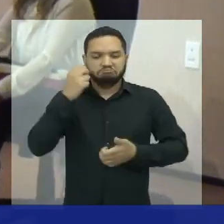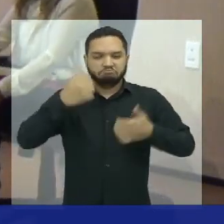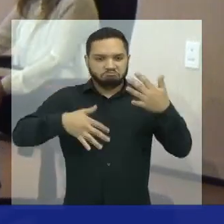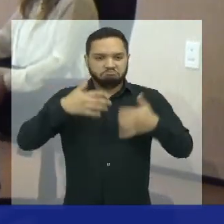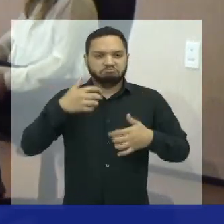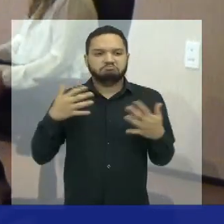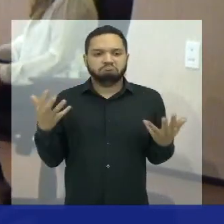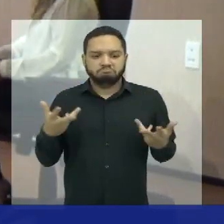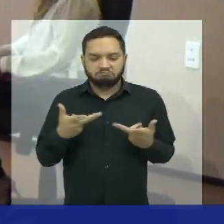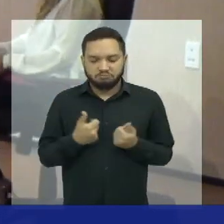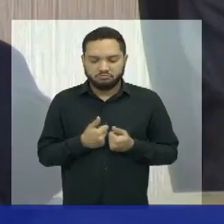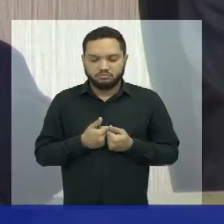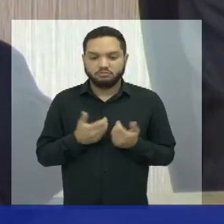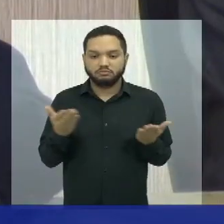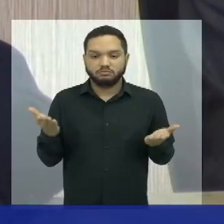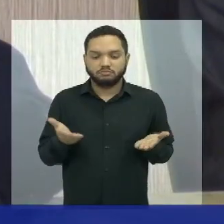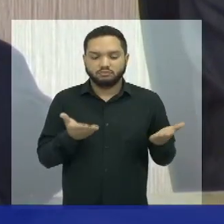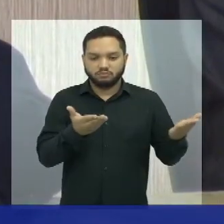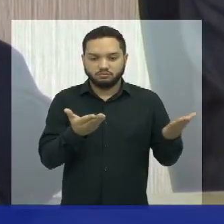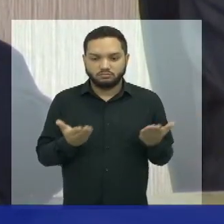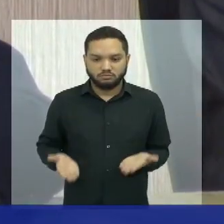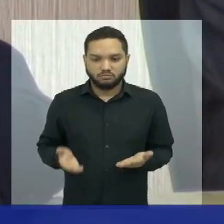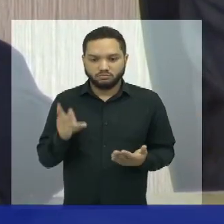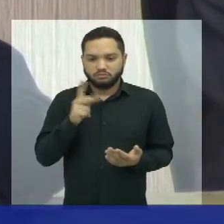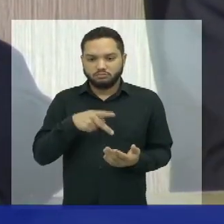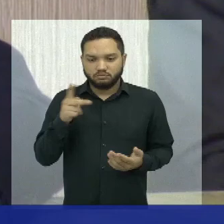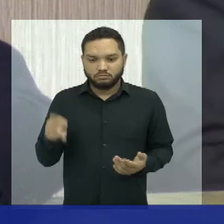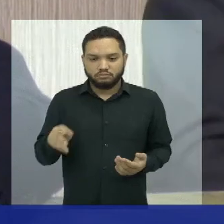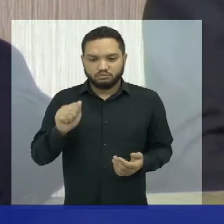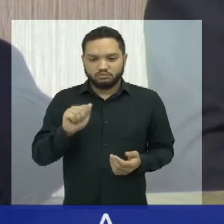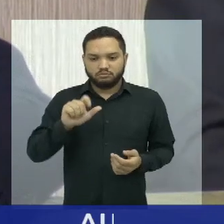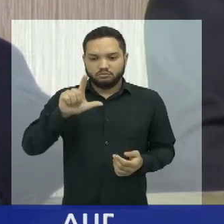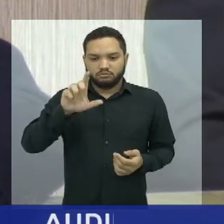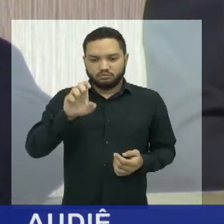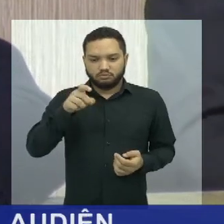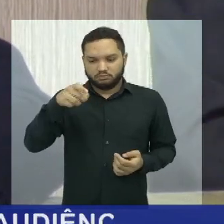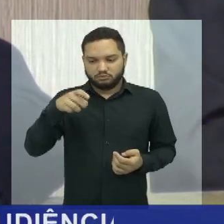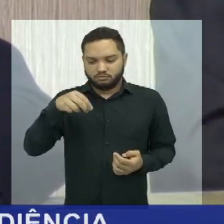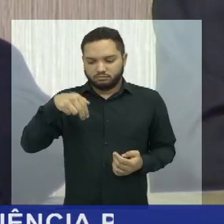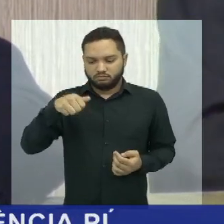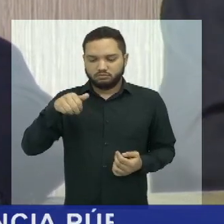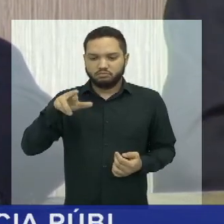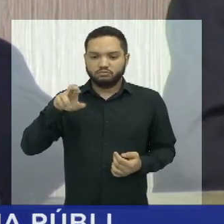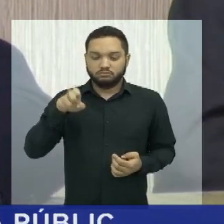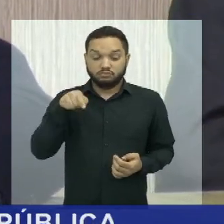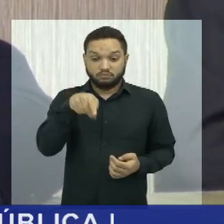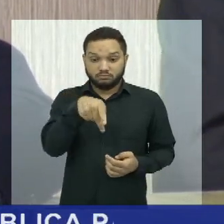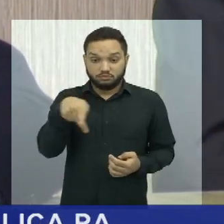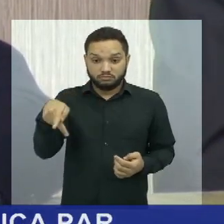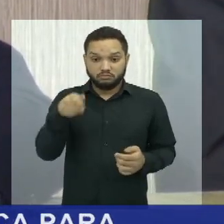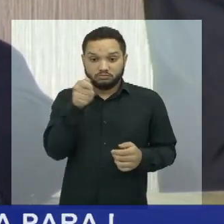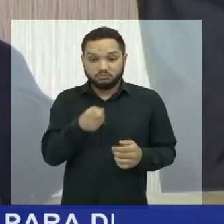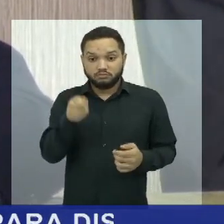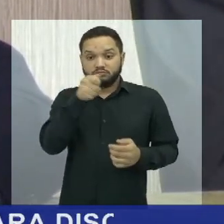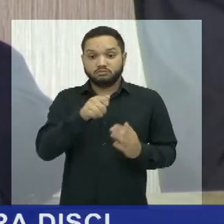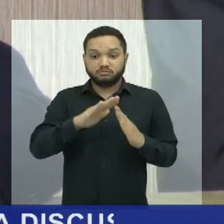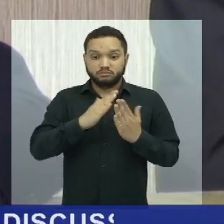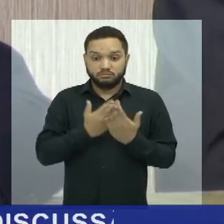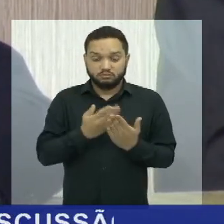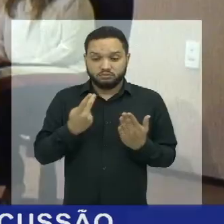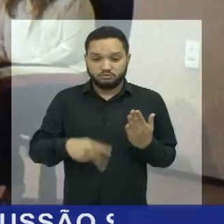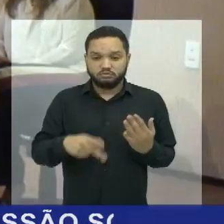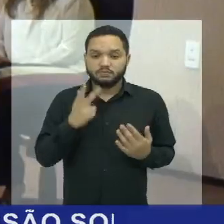qualificadas. Chamamos agora o professor Alexandre Lima, presidente da Associação das Escolas de